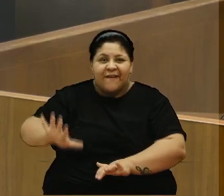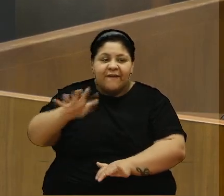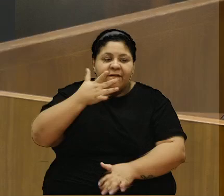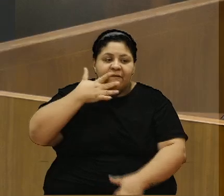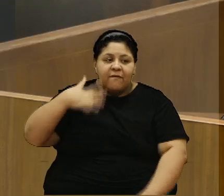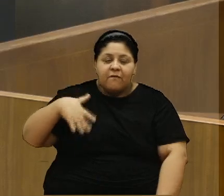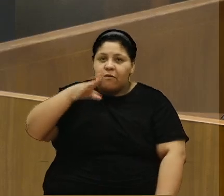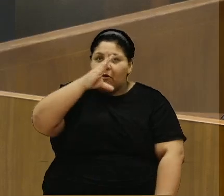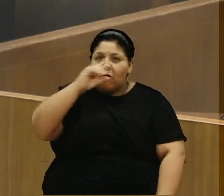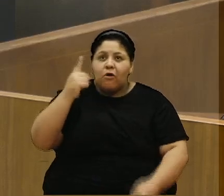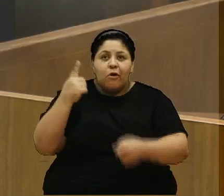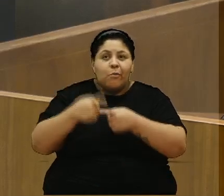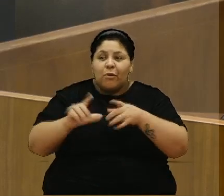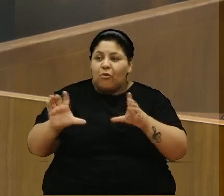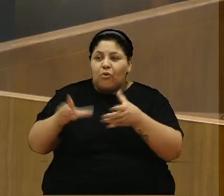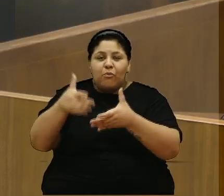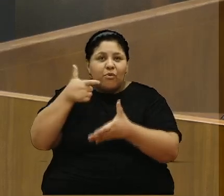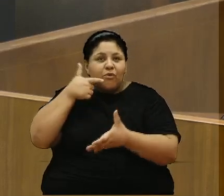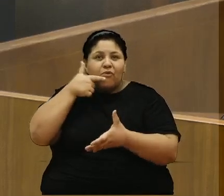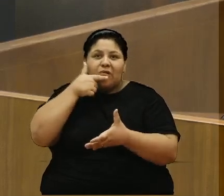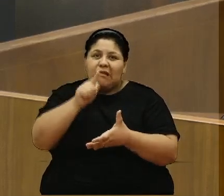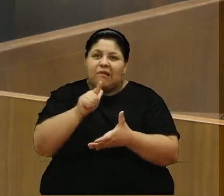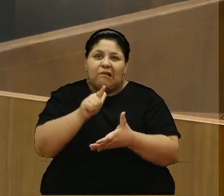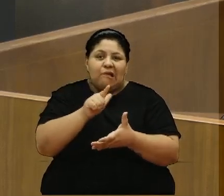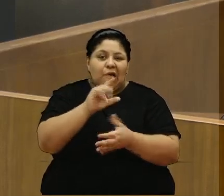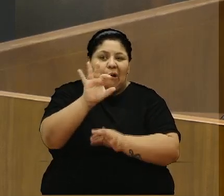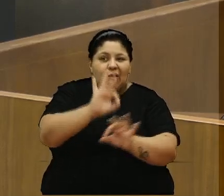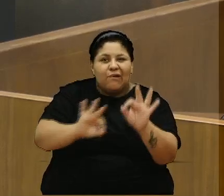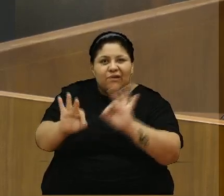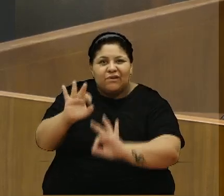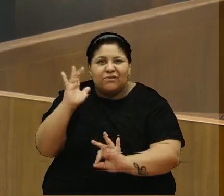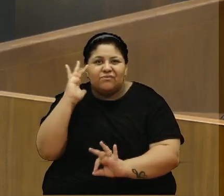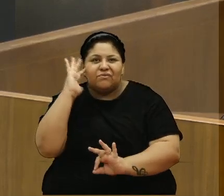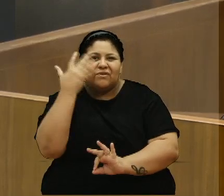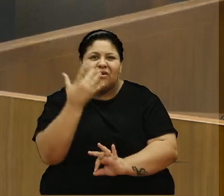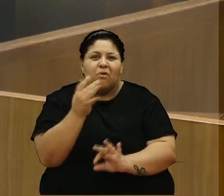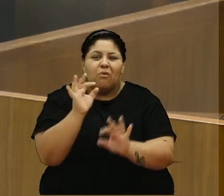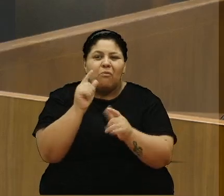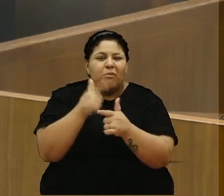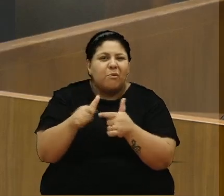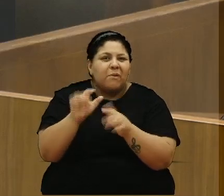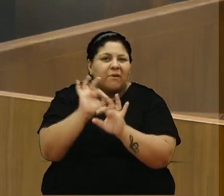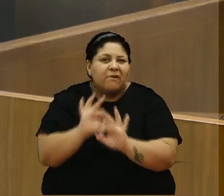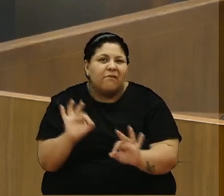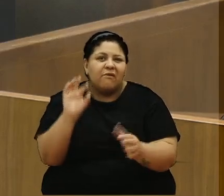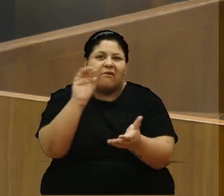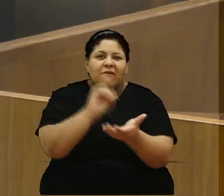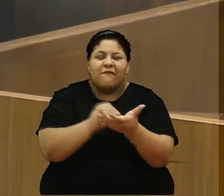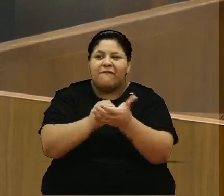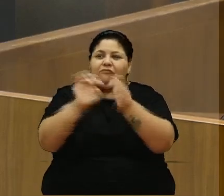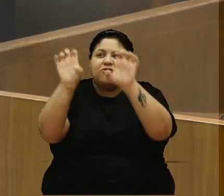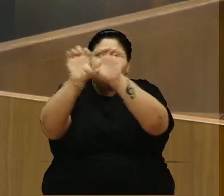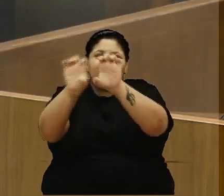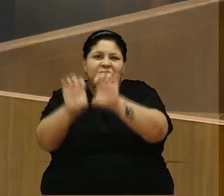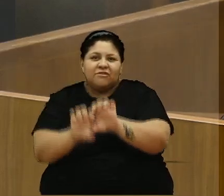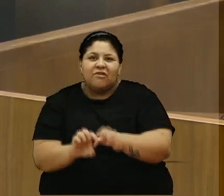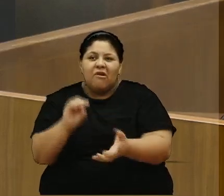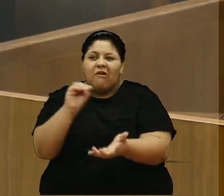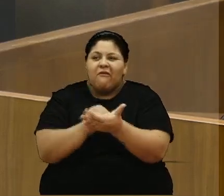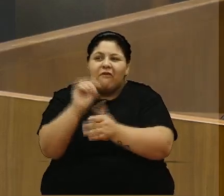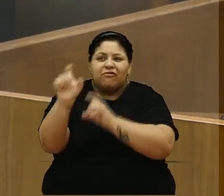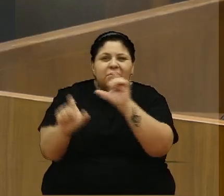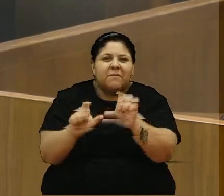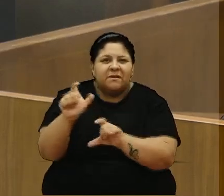porque a rede não consegue desmembrar e solucionar muitas vezes um simples caso, por falta de estrutura, por falta de